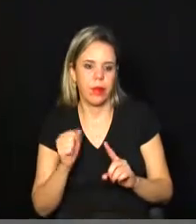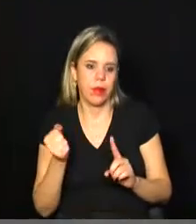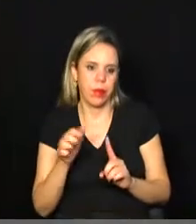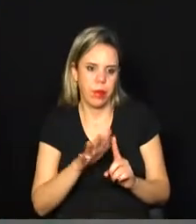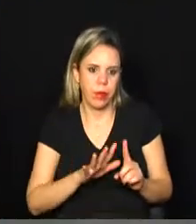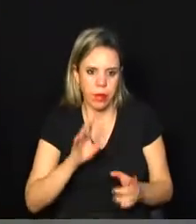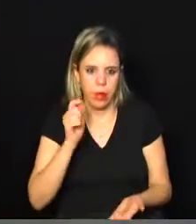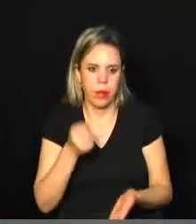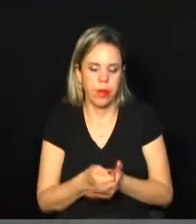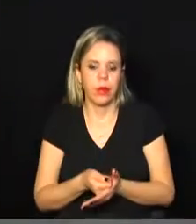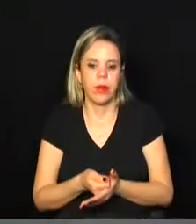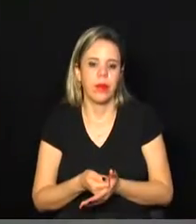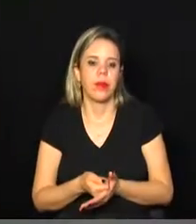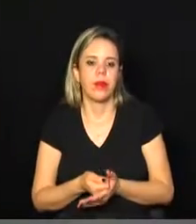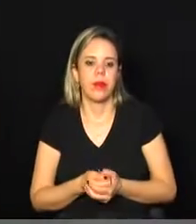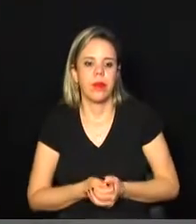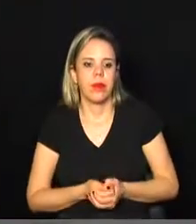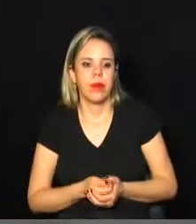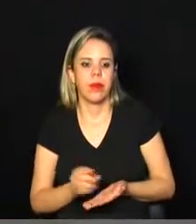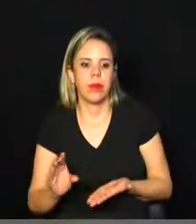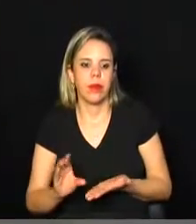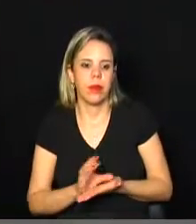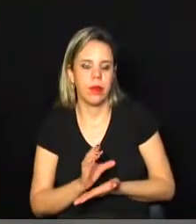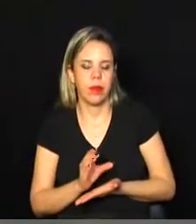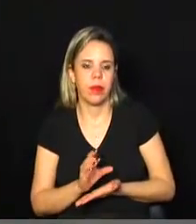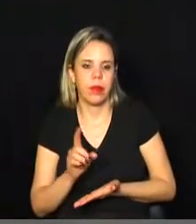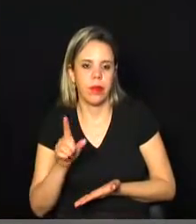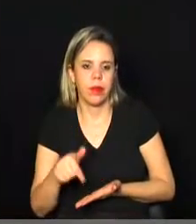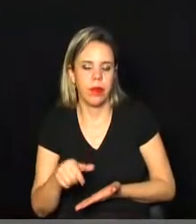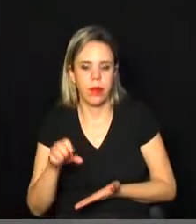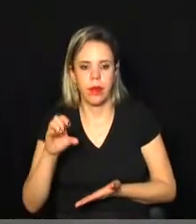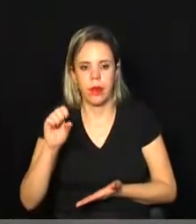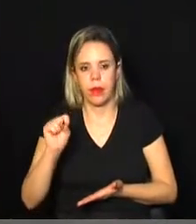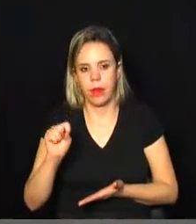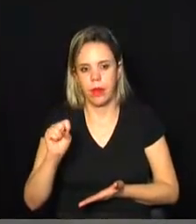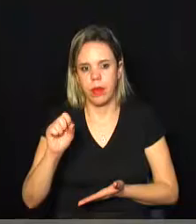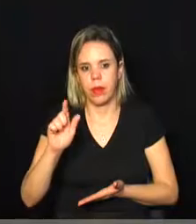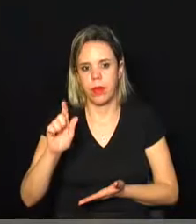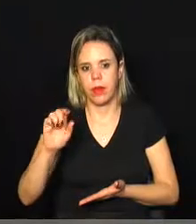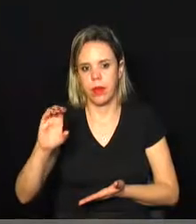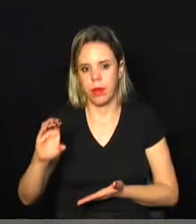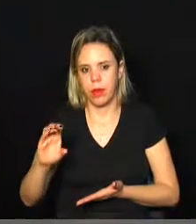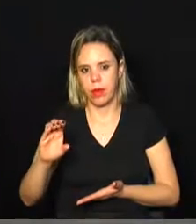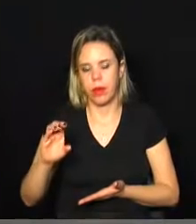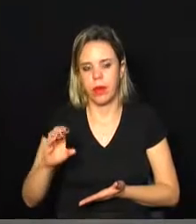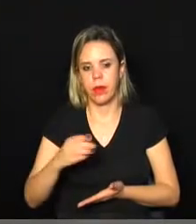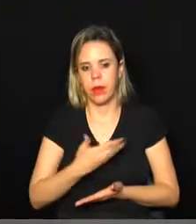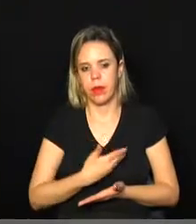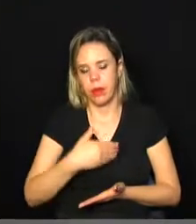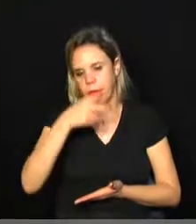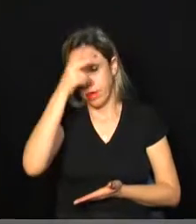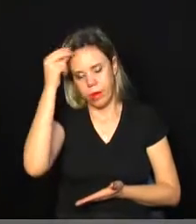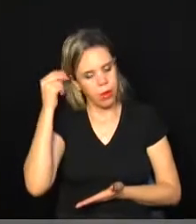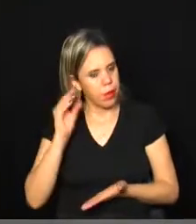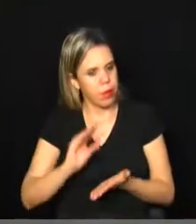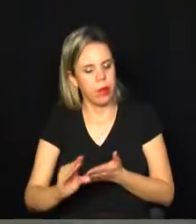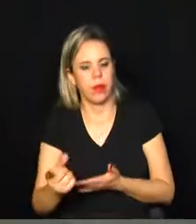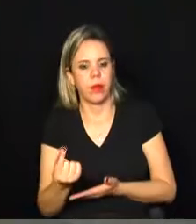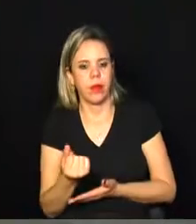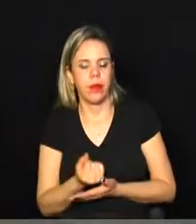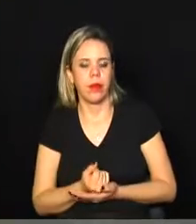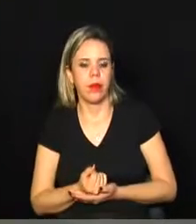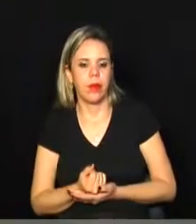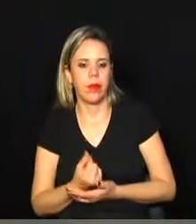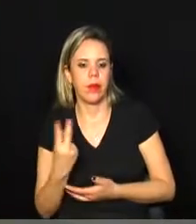sociedade garantidora de crédito o sgc autorizado O Poder Executivo a alocar recursos